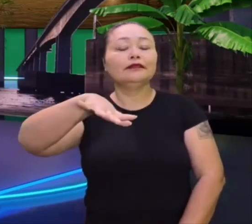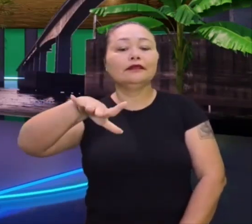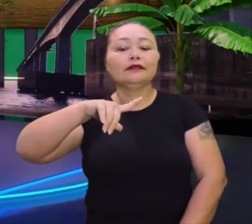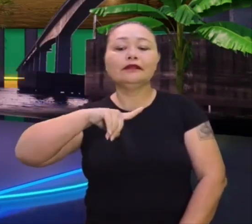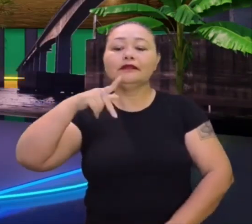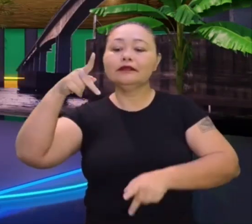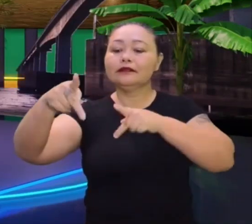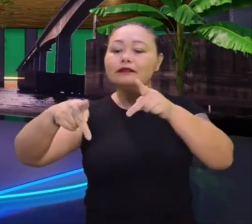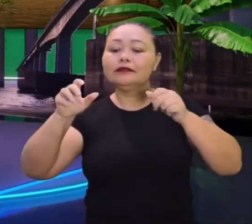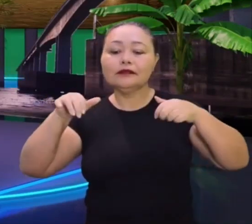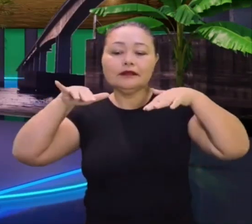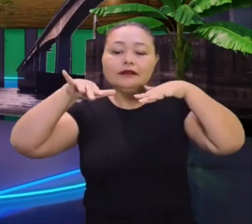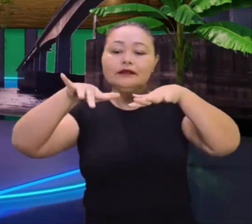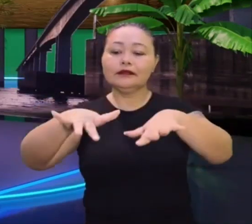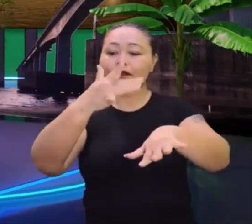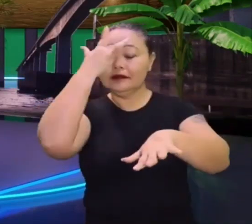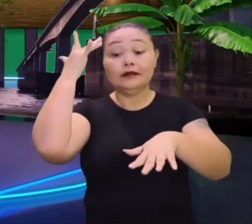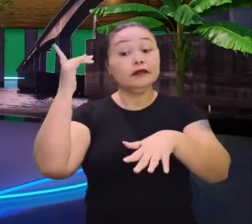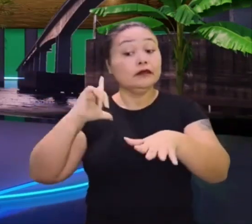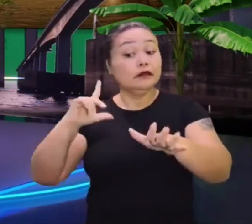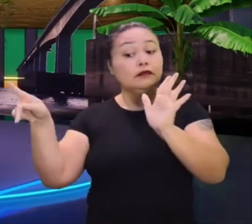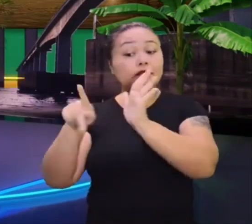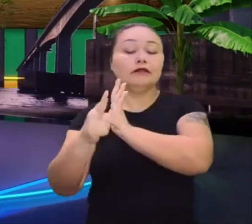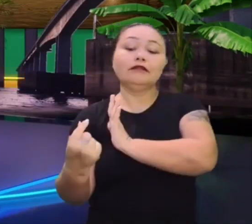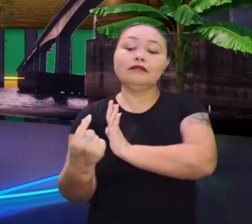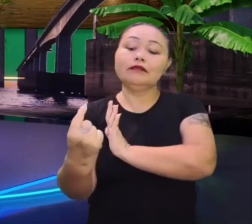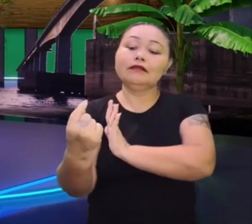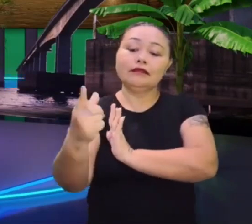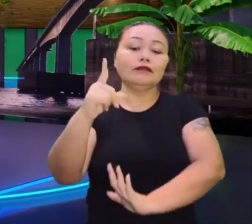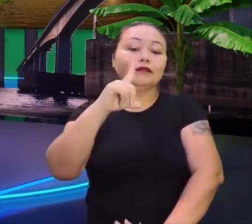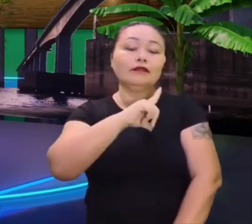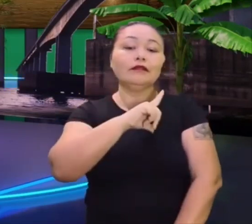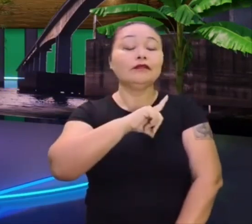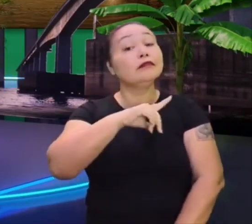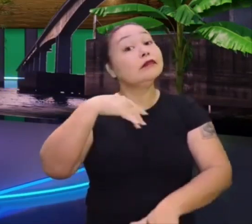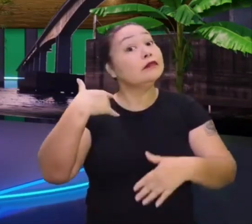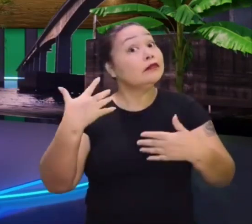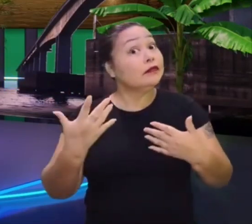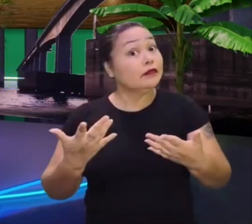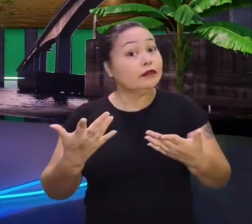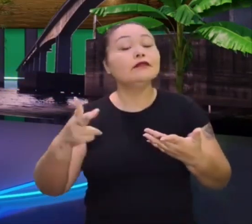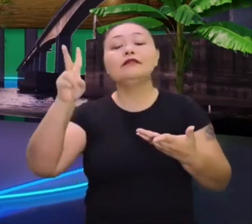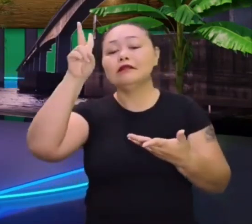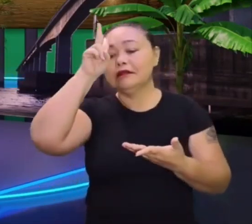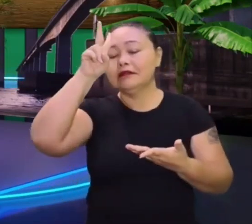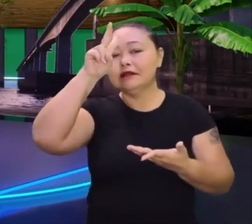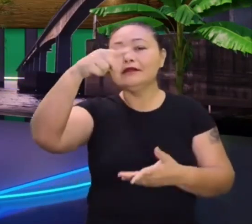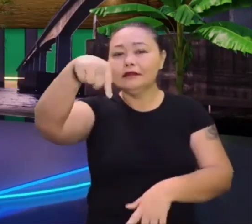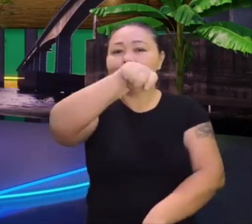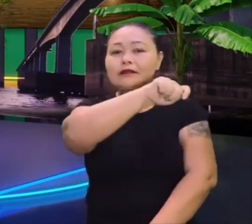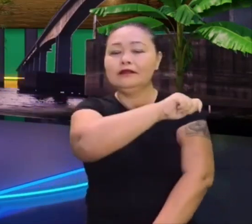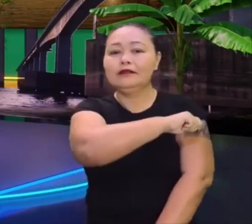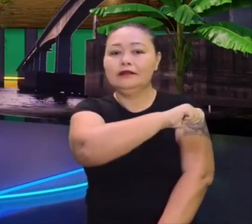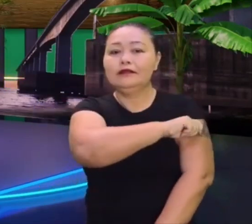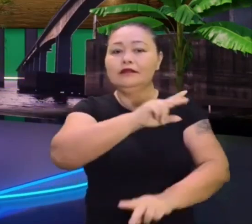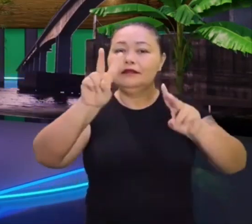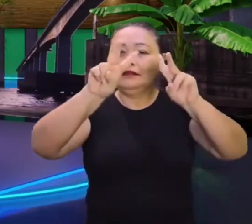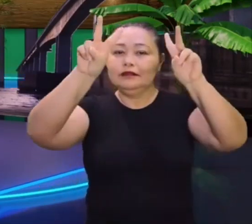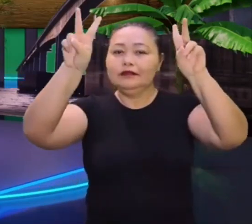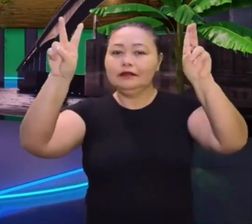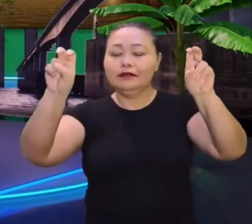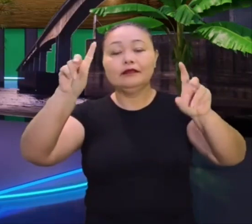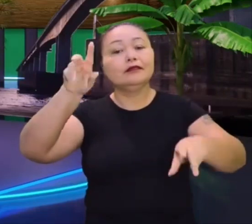à ocupação, que é a população economicamente ativa. E vale a pena relembrar o aluno que este assunto